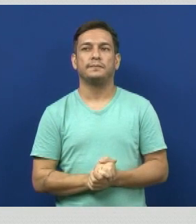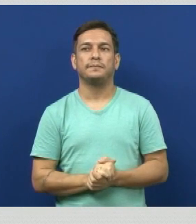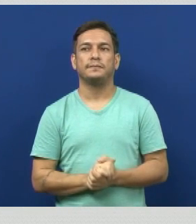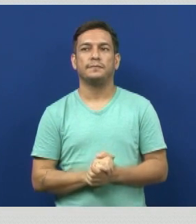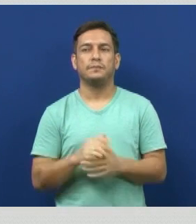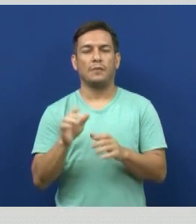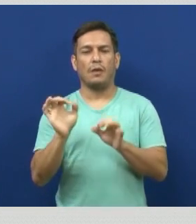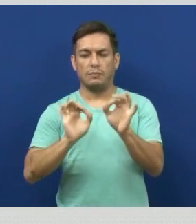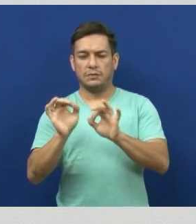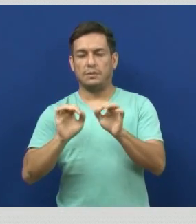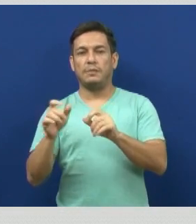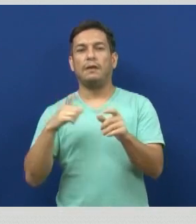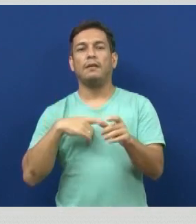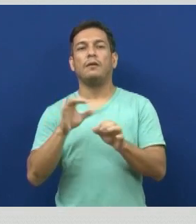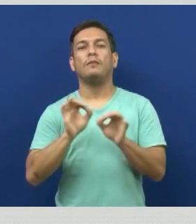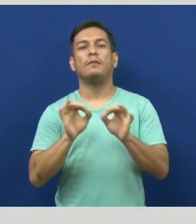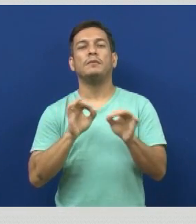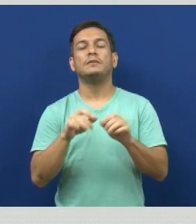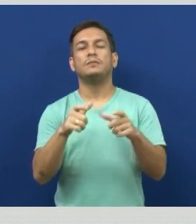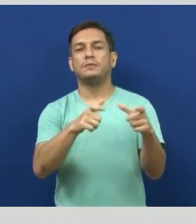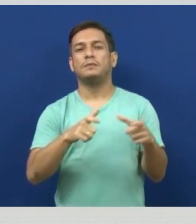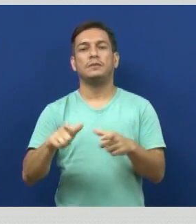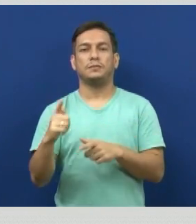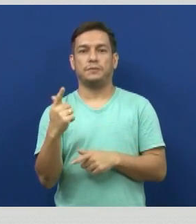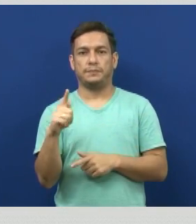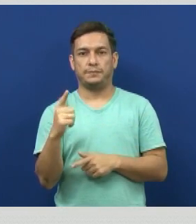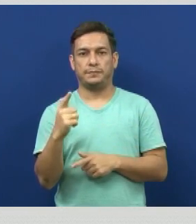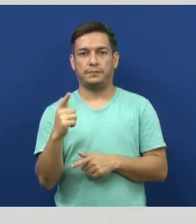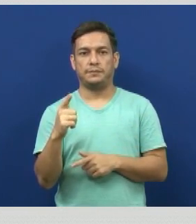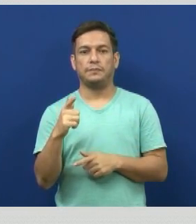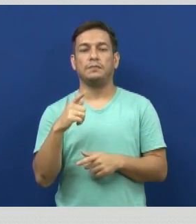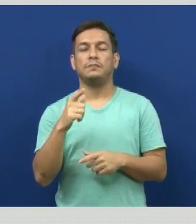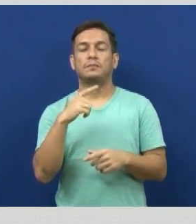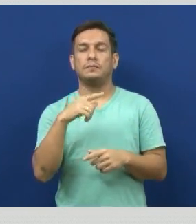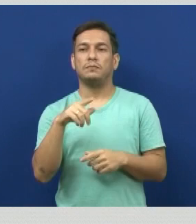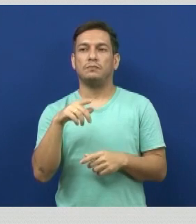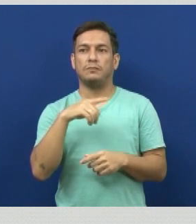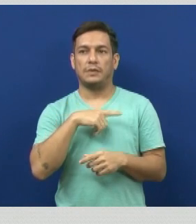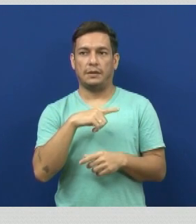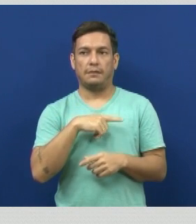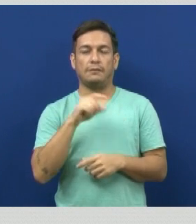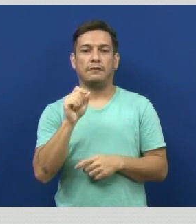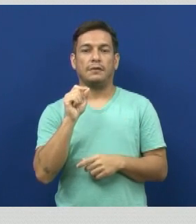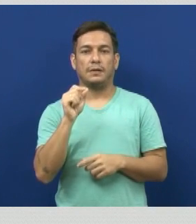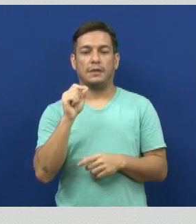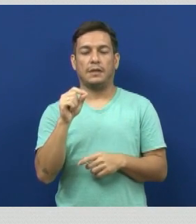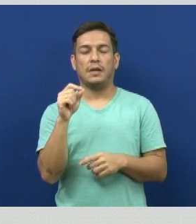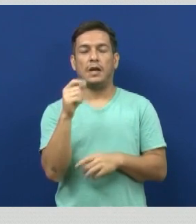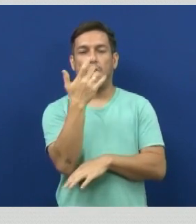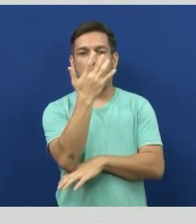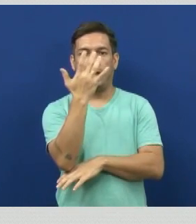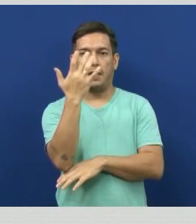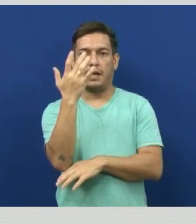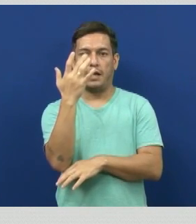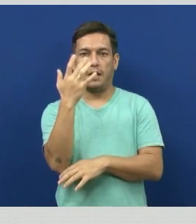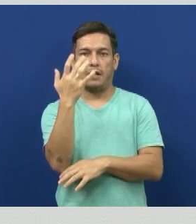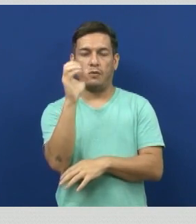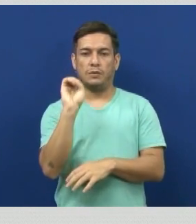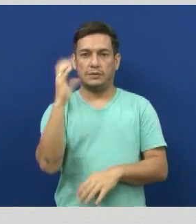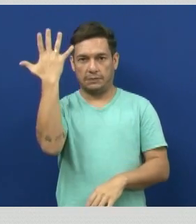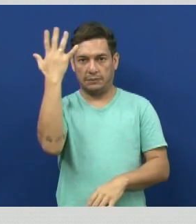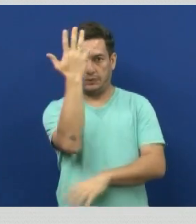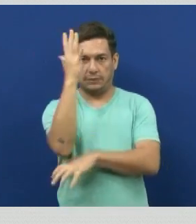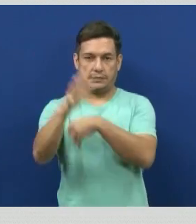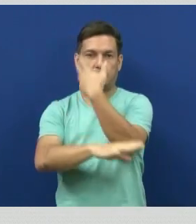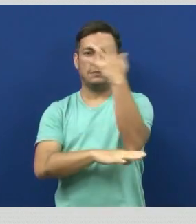No esqueminha a gente tem a formação do espaço geográfico. Então, de um lado, nós temos a ação da natureza e do outro,